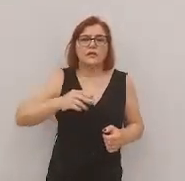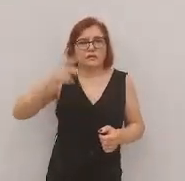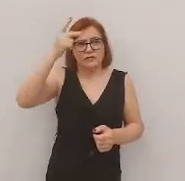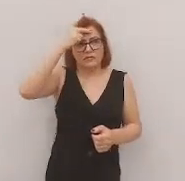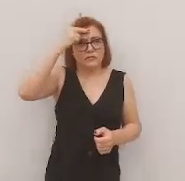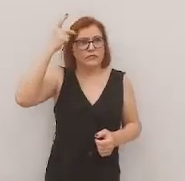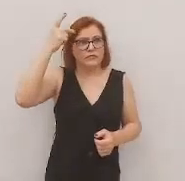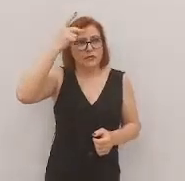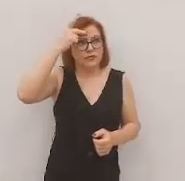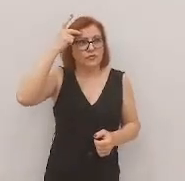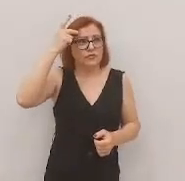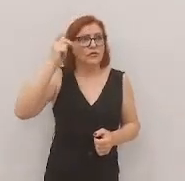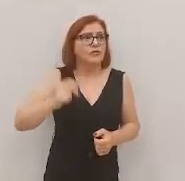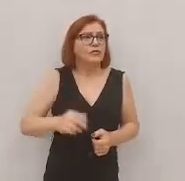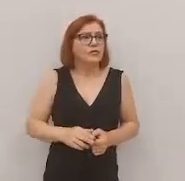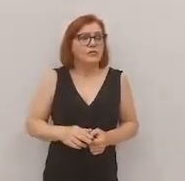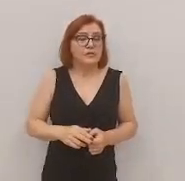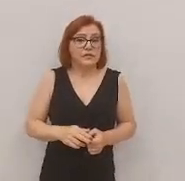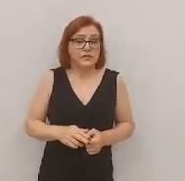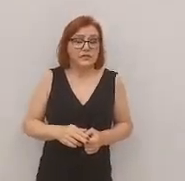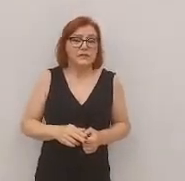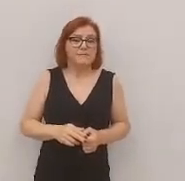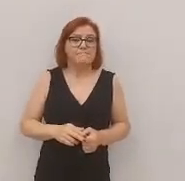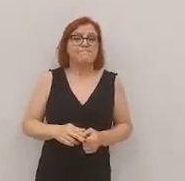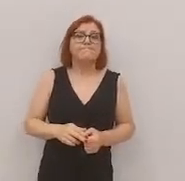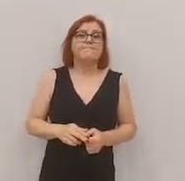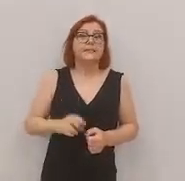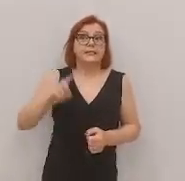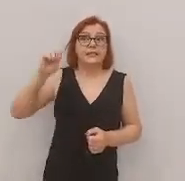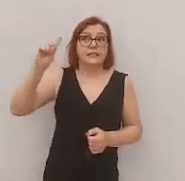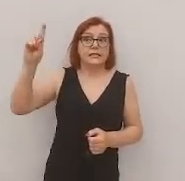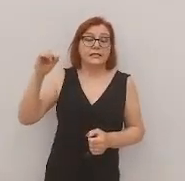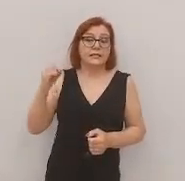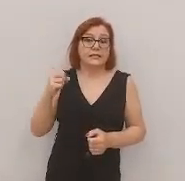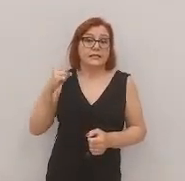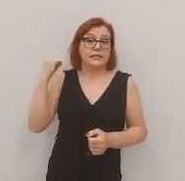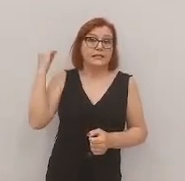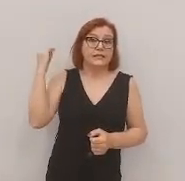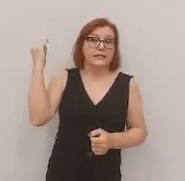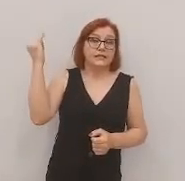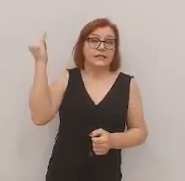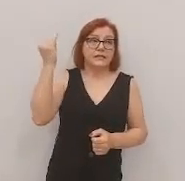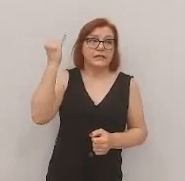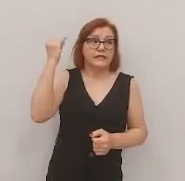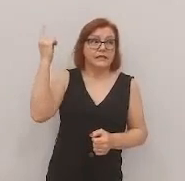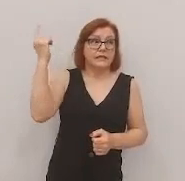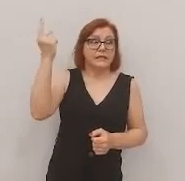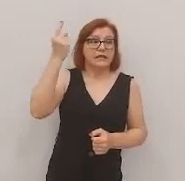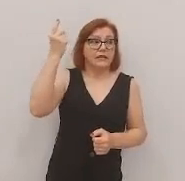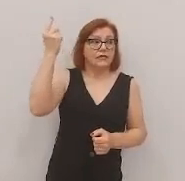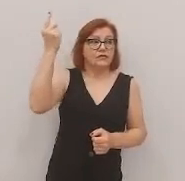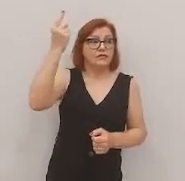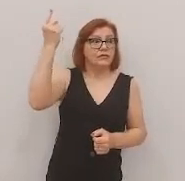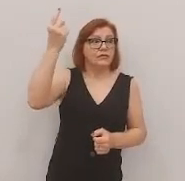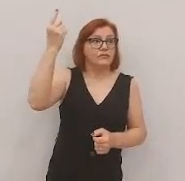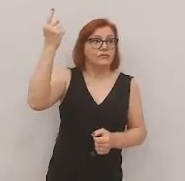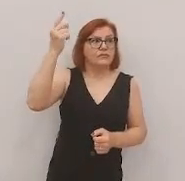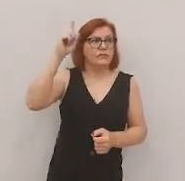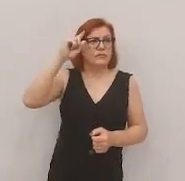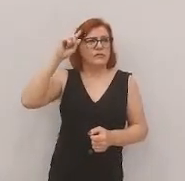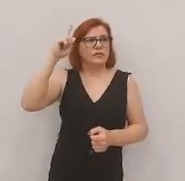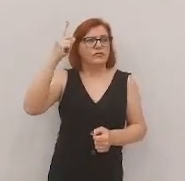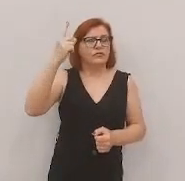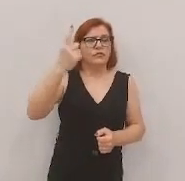viventes, que o Altíssimo tem domínio sobre o reino